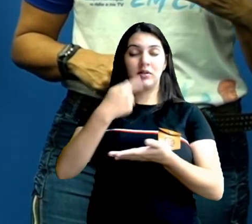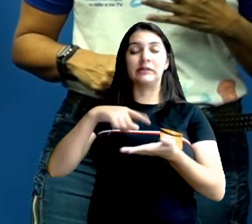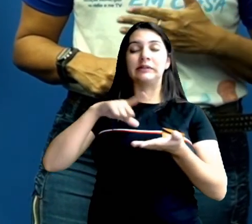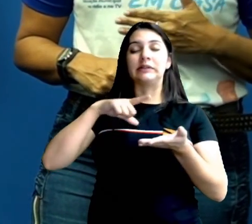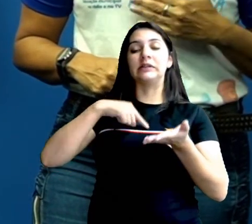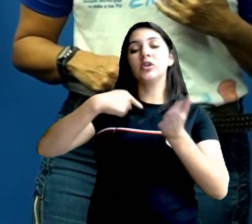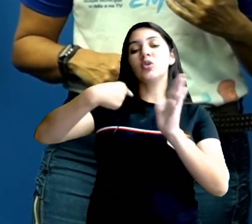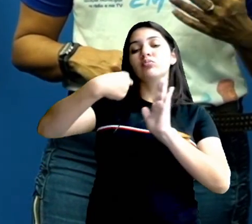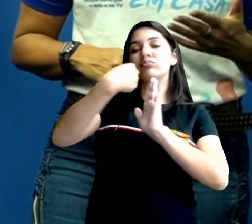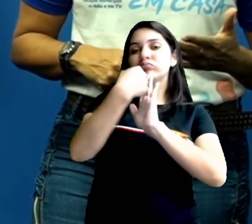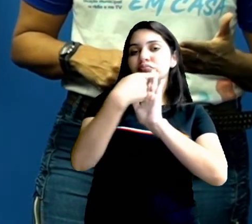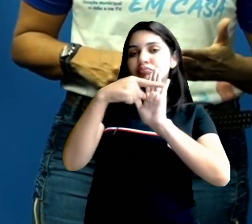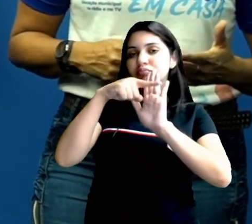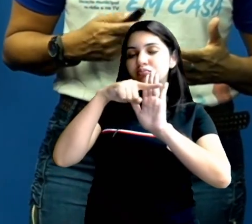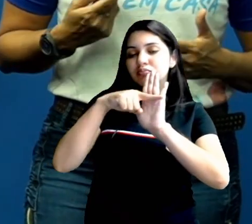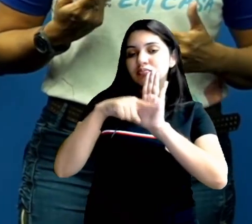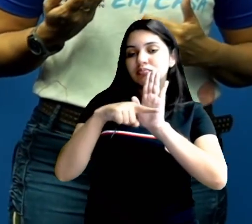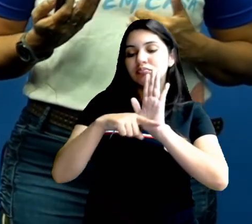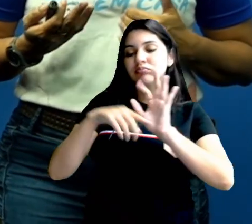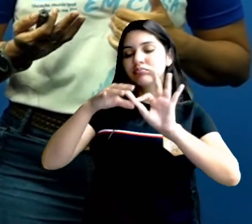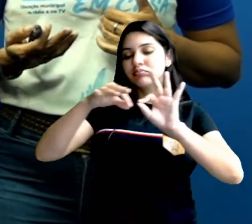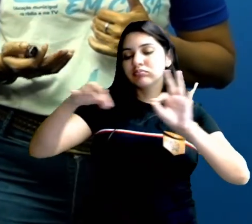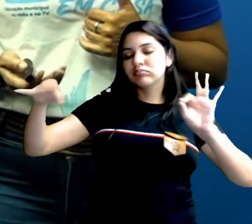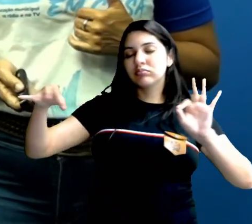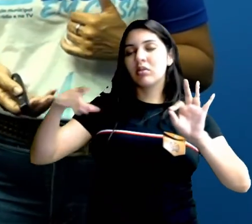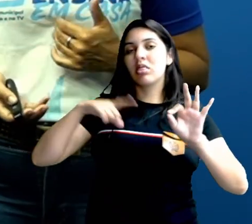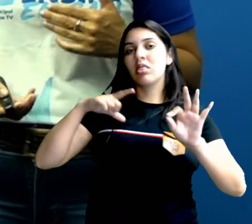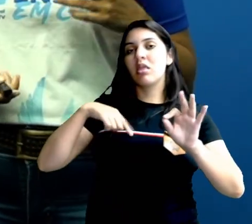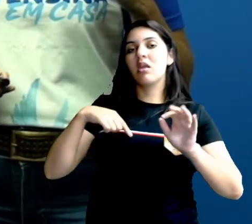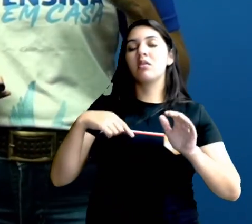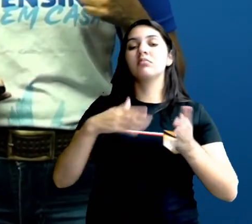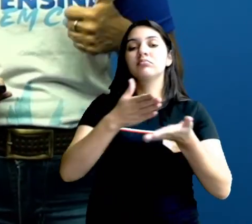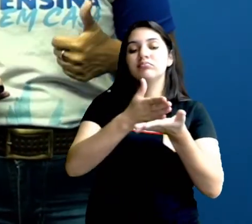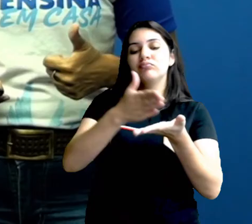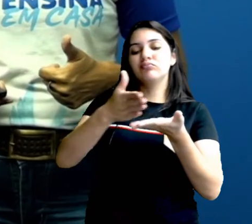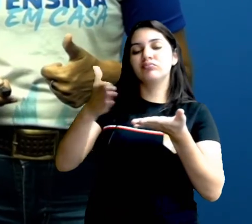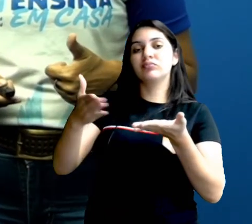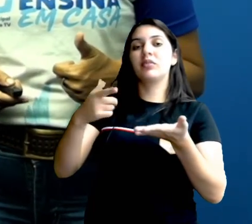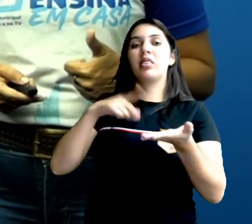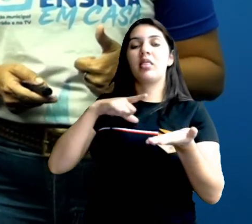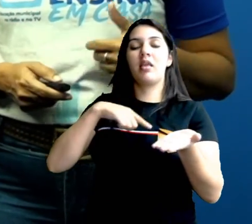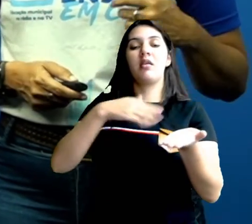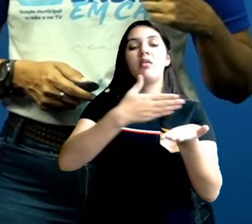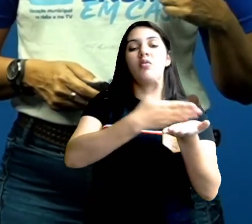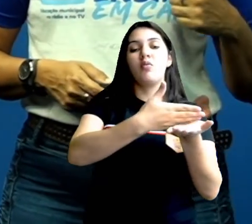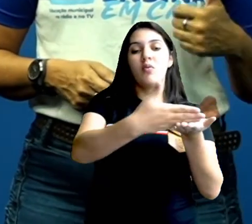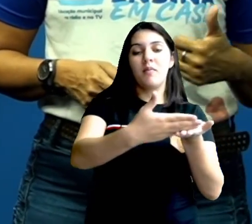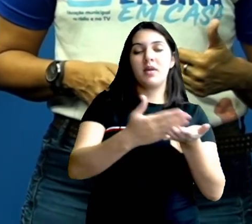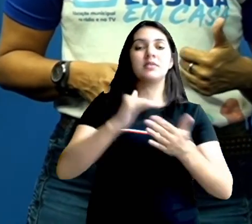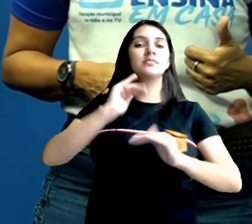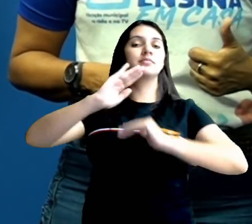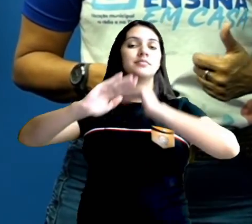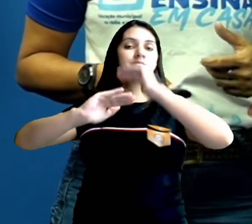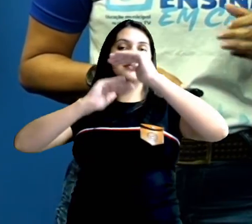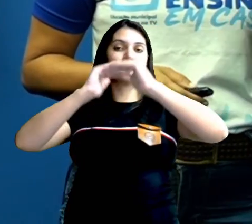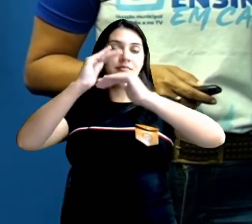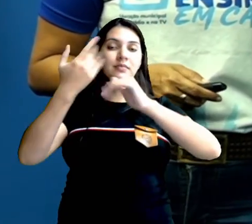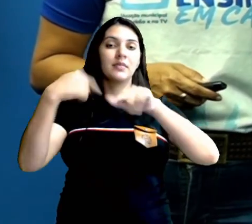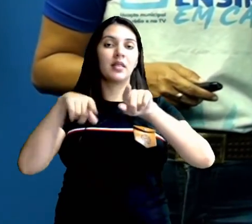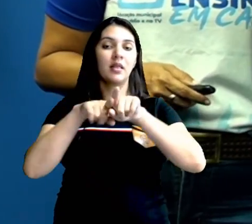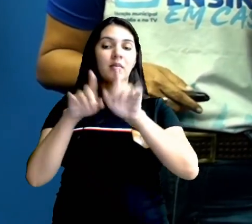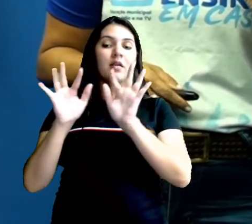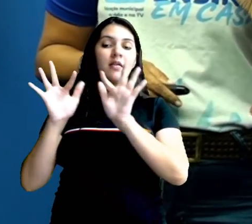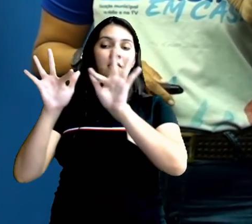ordem temporal ou cronológica, cujas partes são situação inicial, desenvolvimento